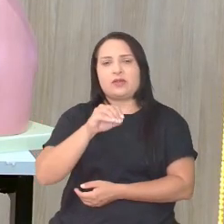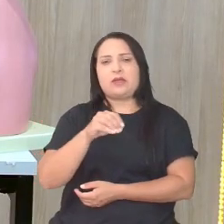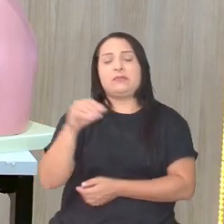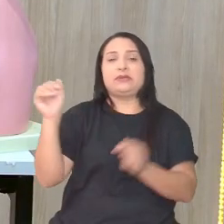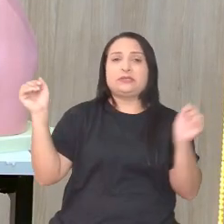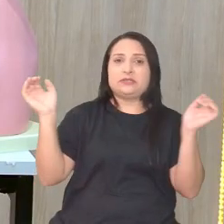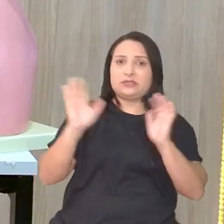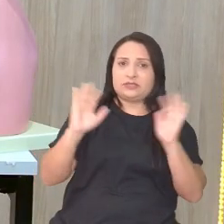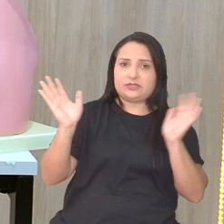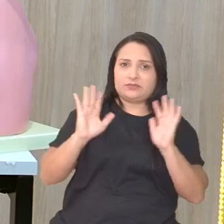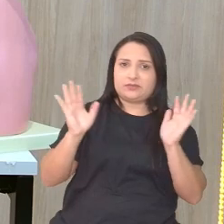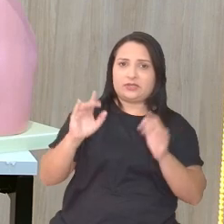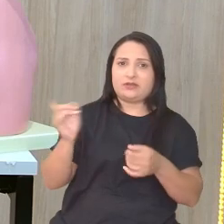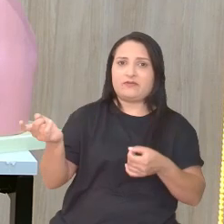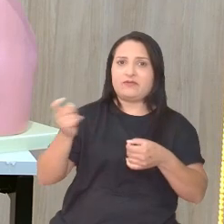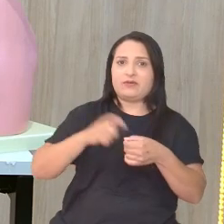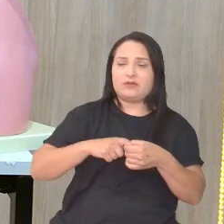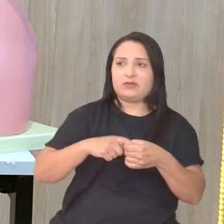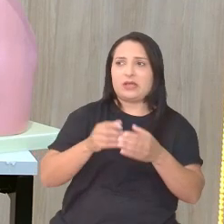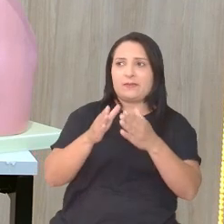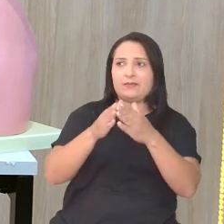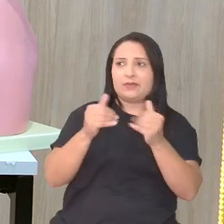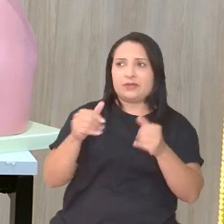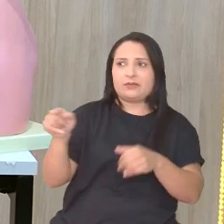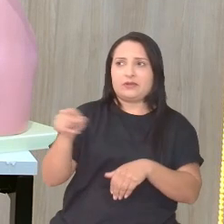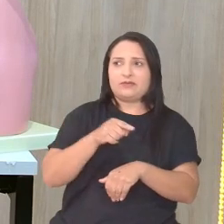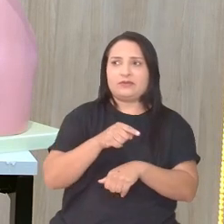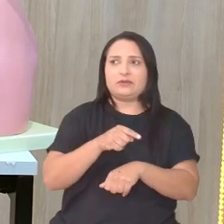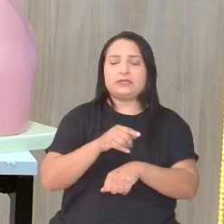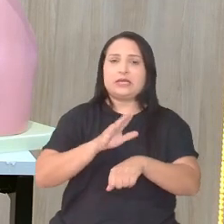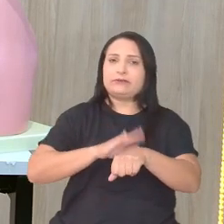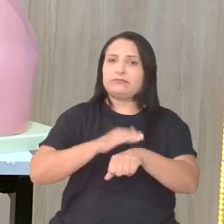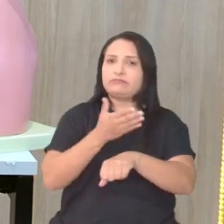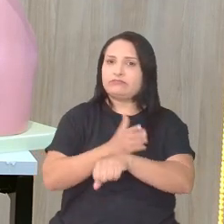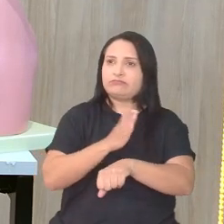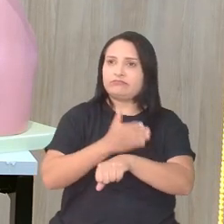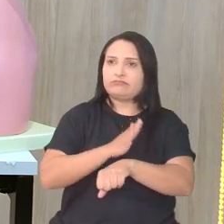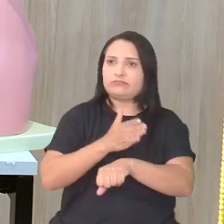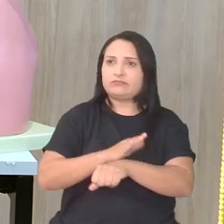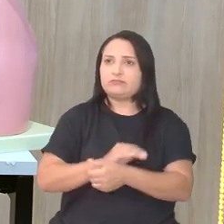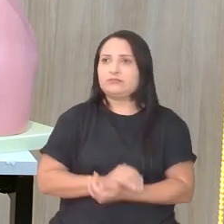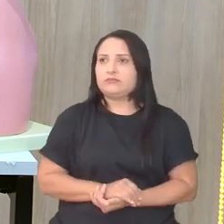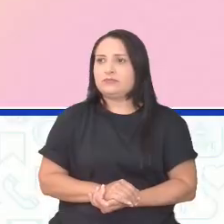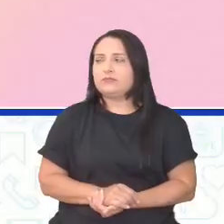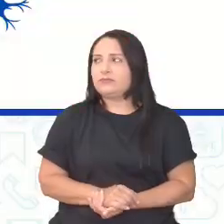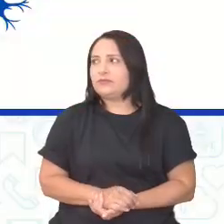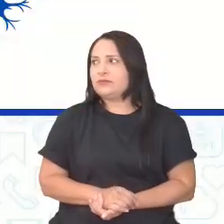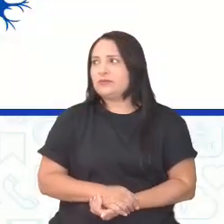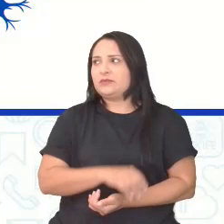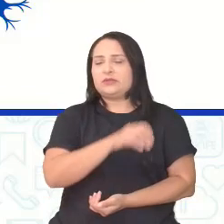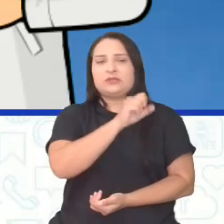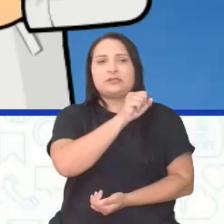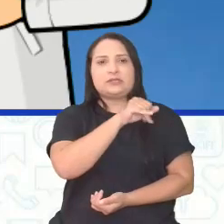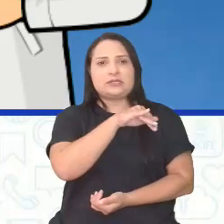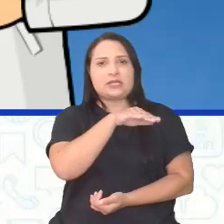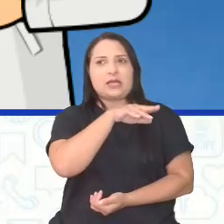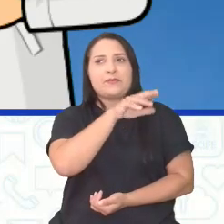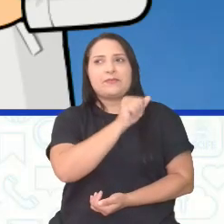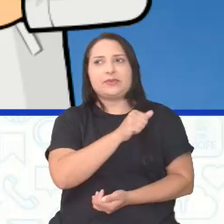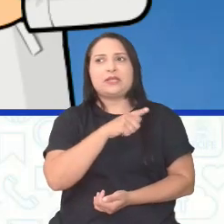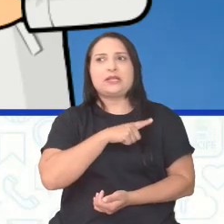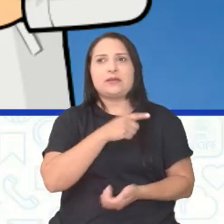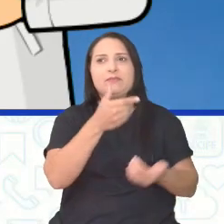a questão aí do mão na massa. Aí, professora Isabel, Sabino está aqui, professora, participando da aula, identificou logo o órgão que você